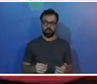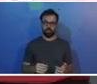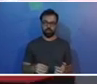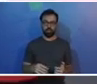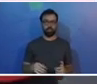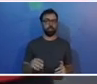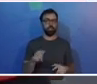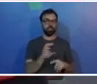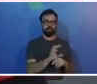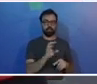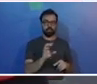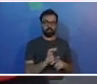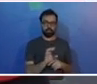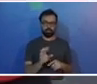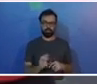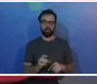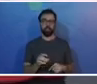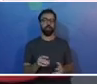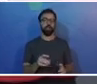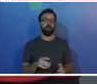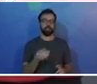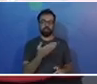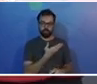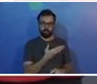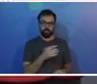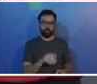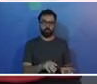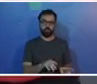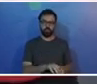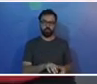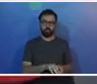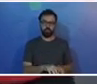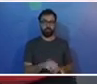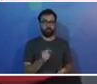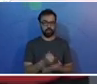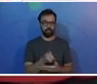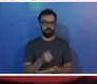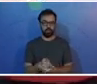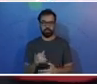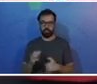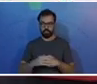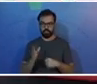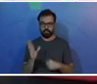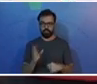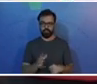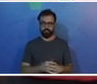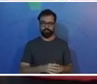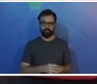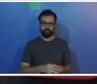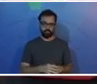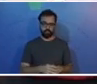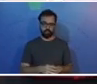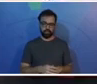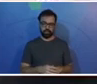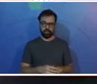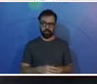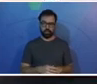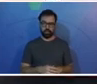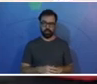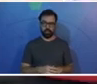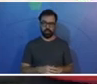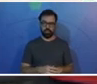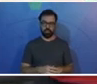46,55% da receita e já sofrem sanções. Se for levado em conta o limite de